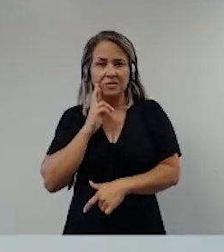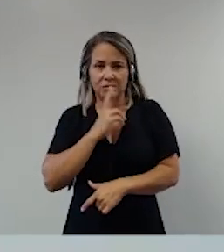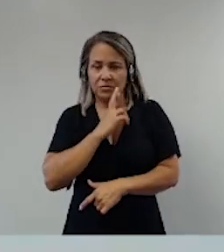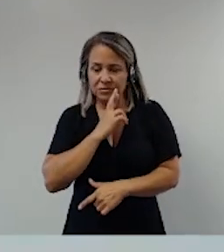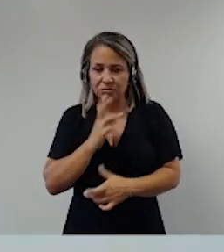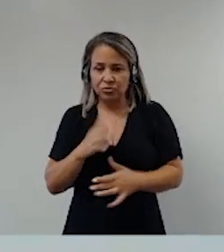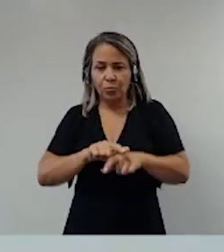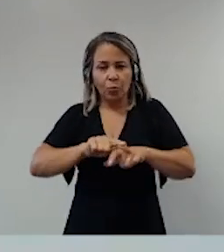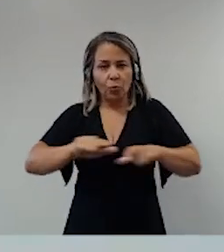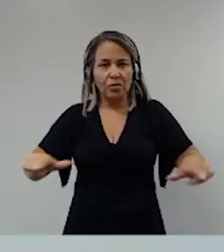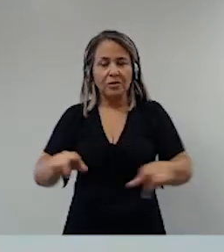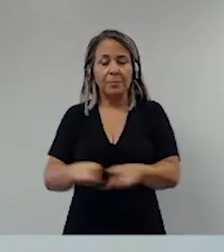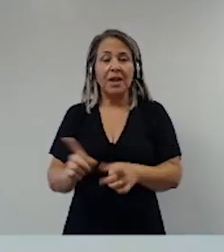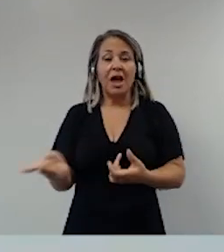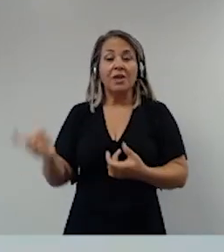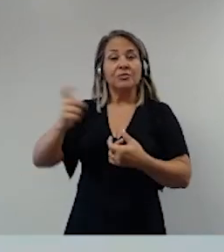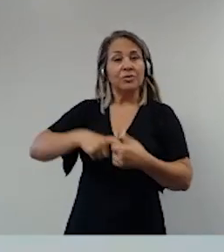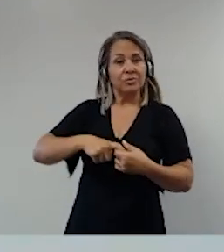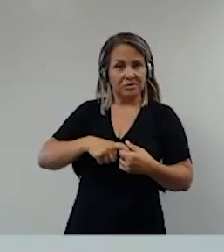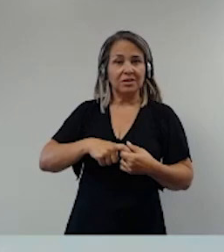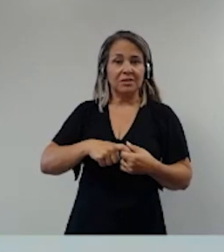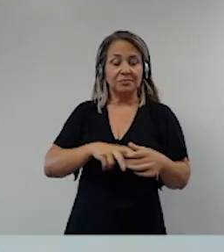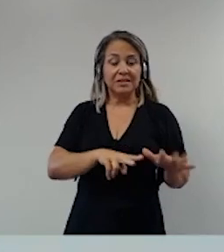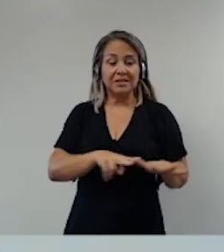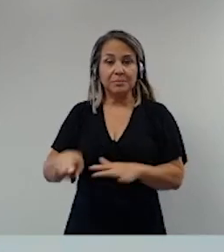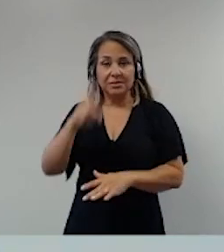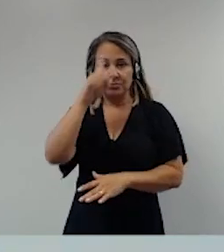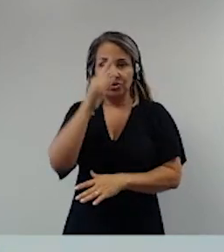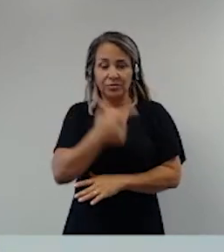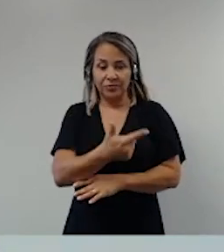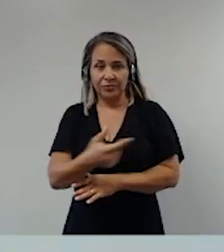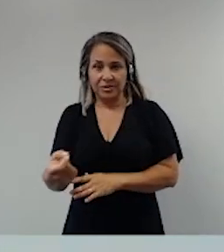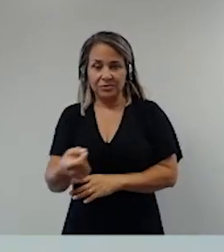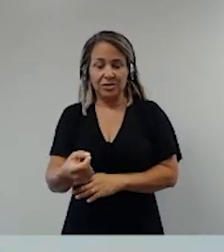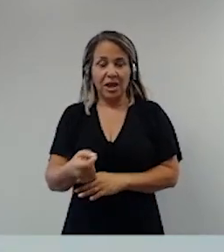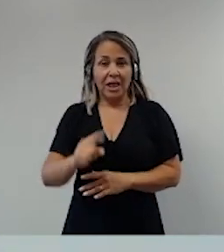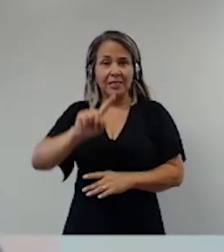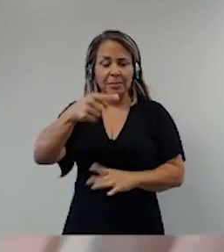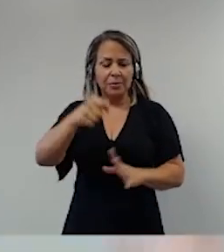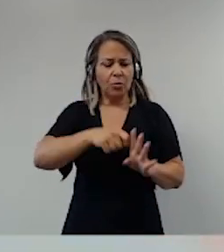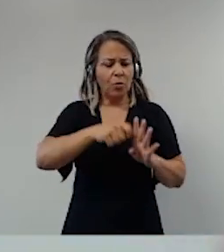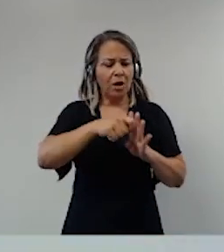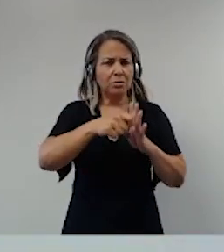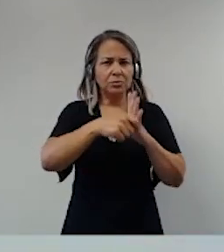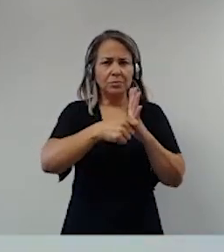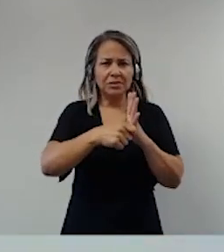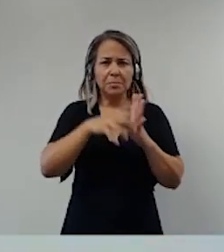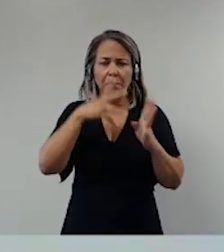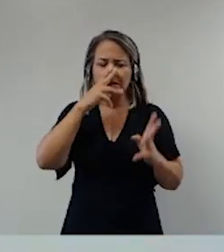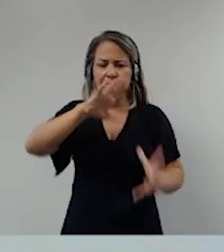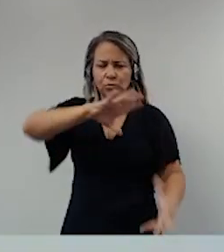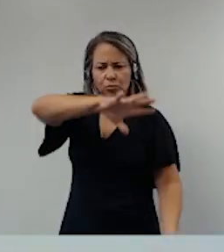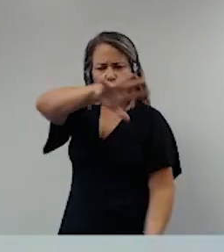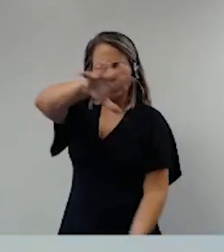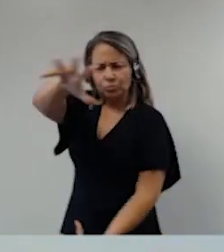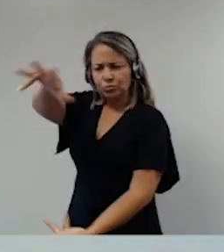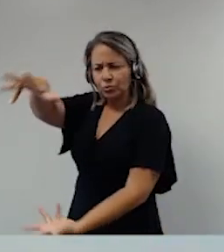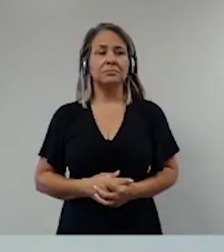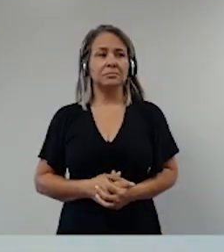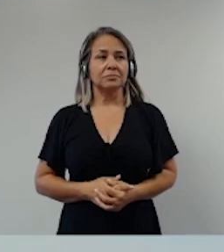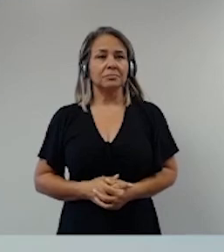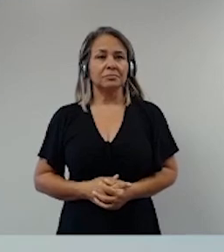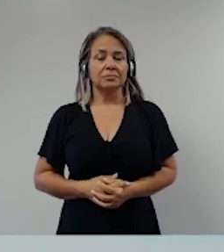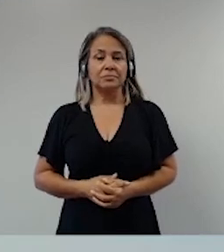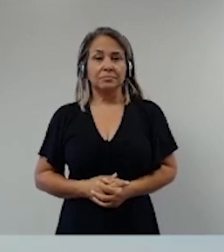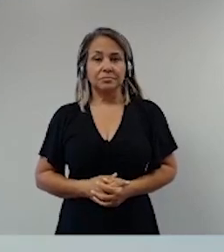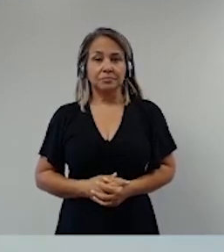Brasil na semana do dia 20. Mas em pouco mais de 4 meses, o mundo ficou de perna para o ar. É isso que nós vimos.